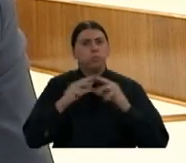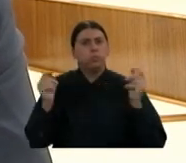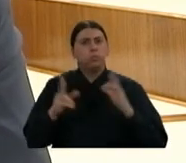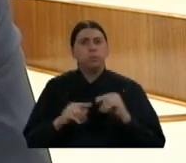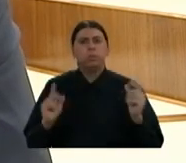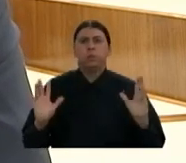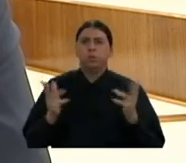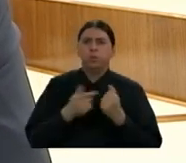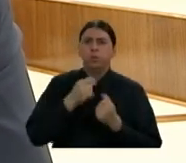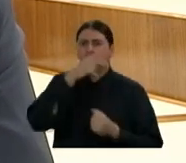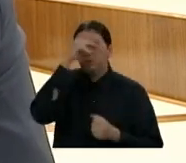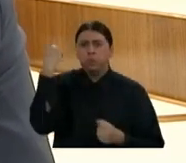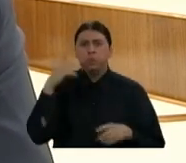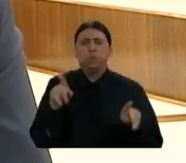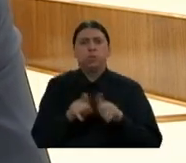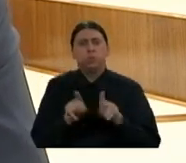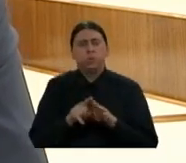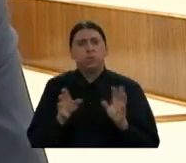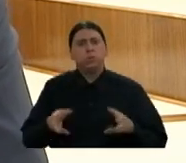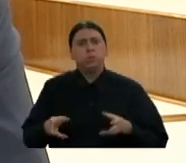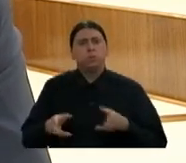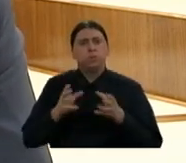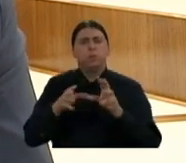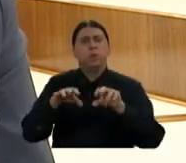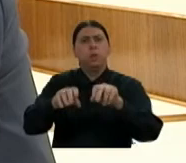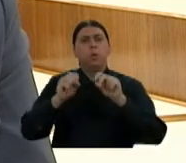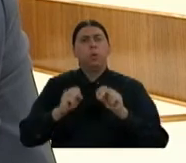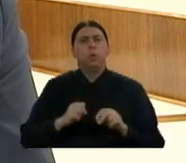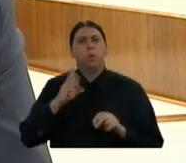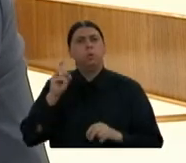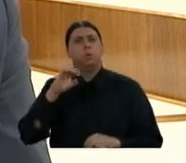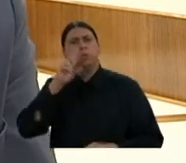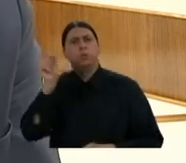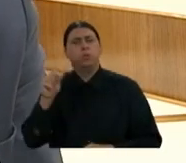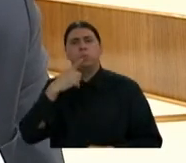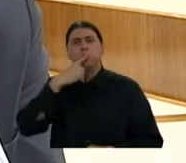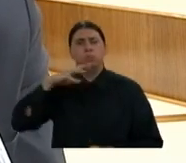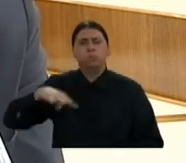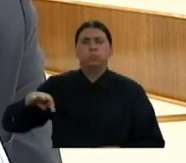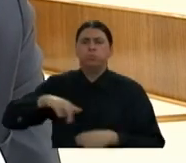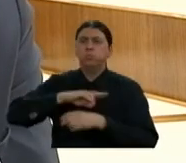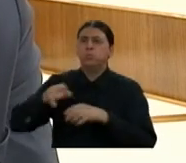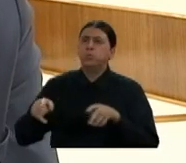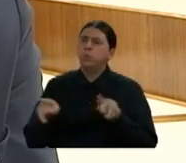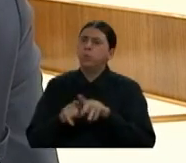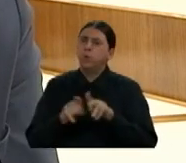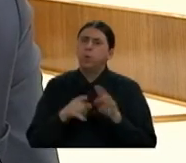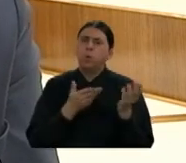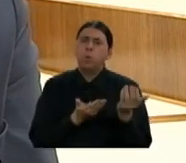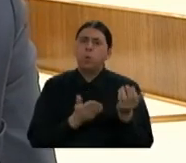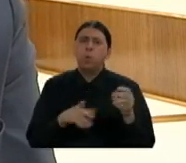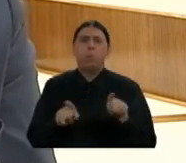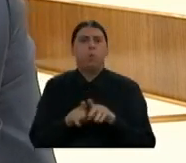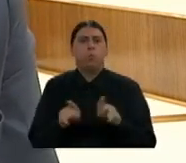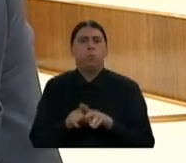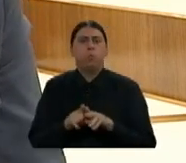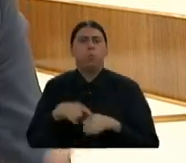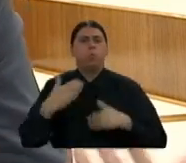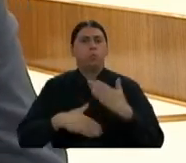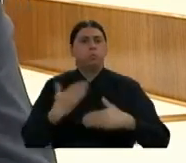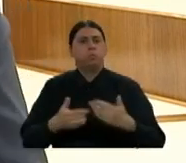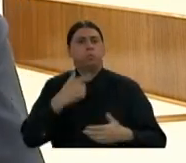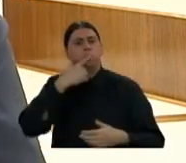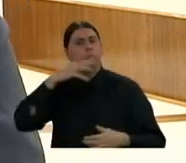busca incentivar a adoção dessas crianças e adolescentes e crianças